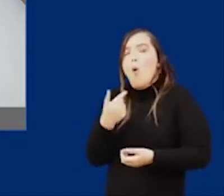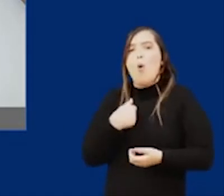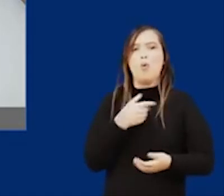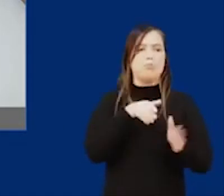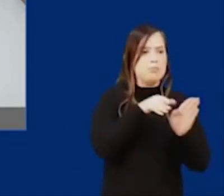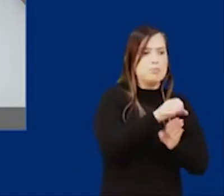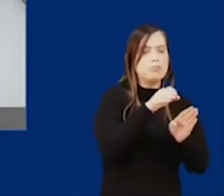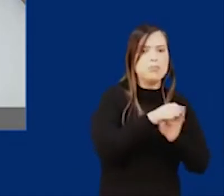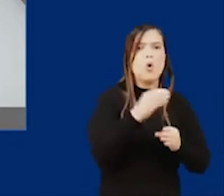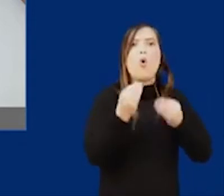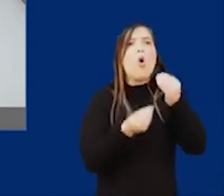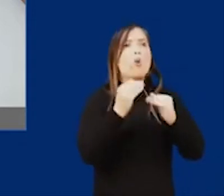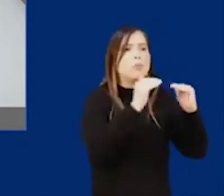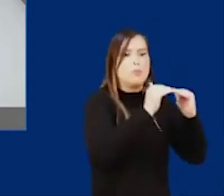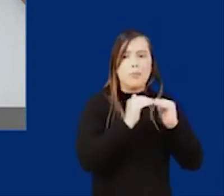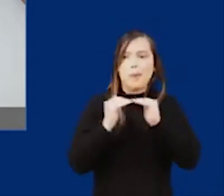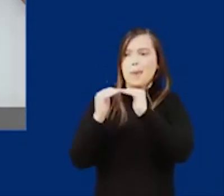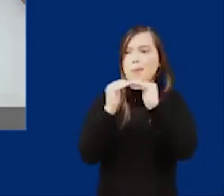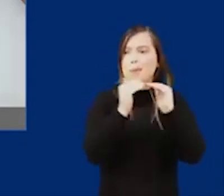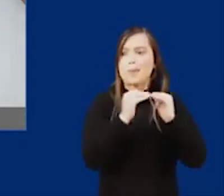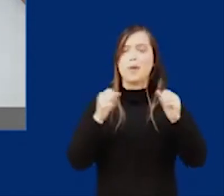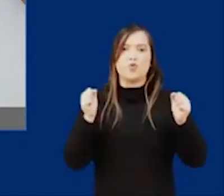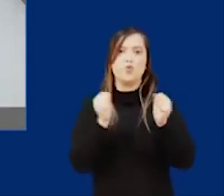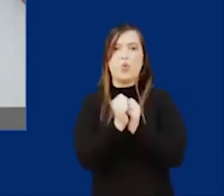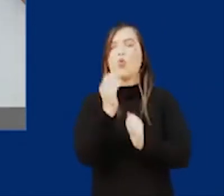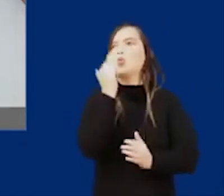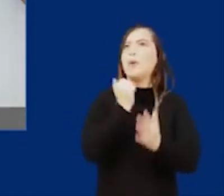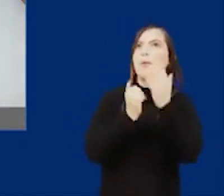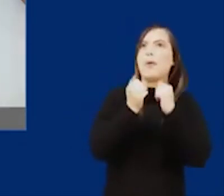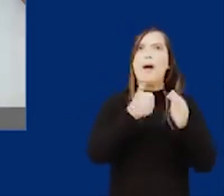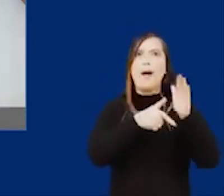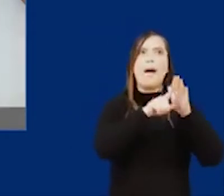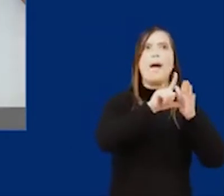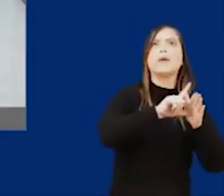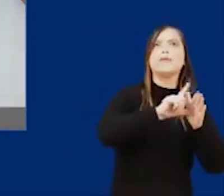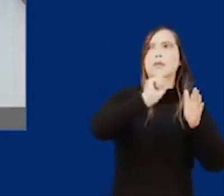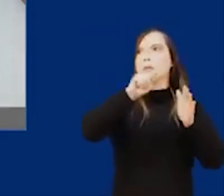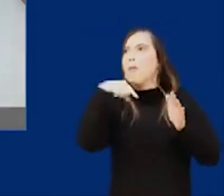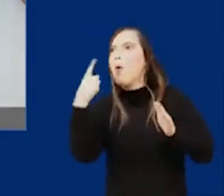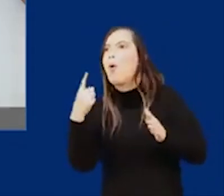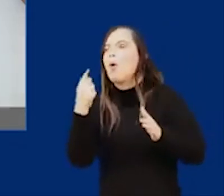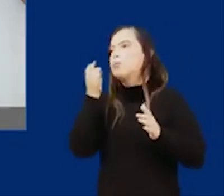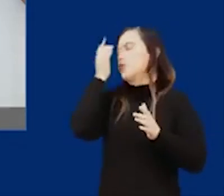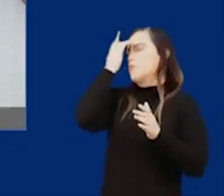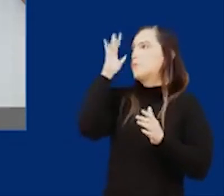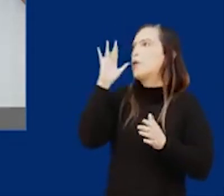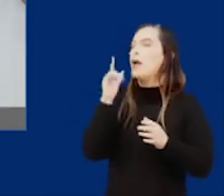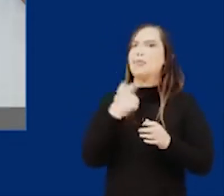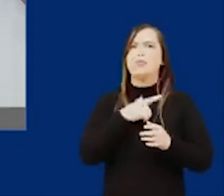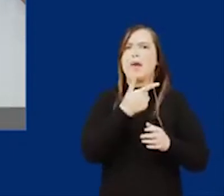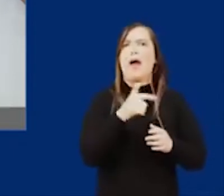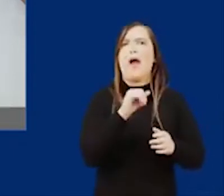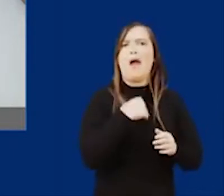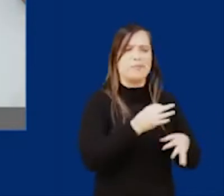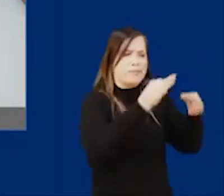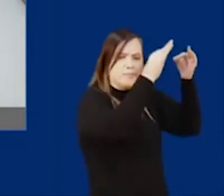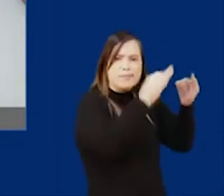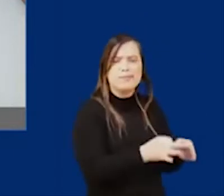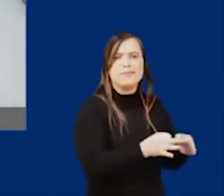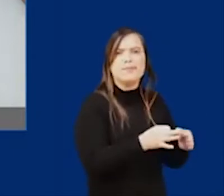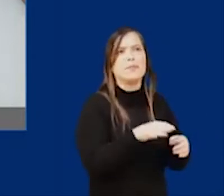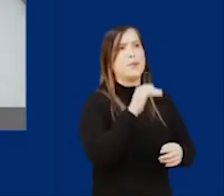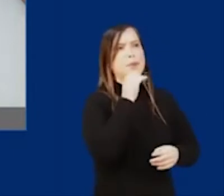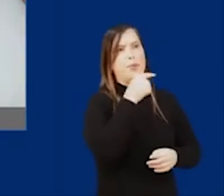depois combinando o leite com as refeições, né? Dá o leite antes, dá o leite depois, né? E aí não tem receita, essa coisa de